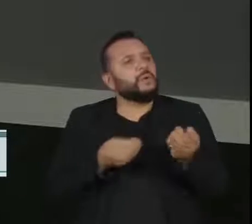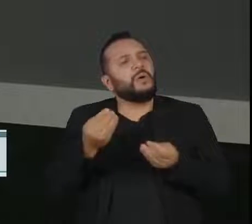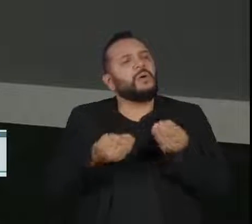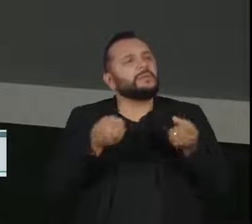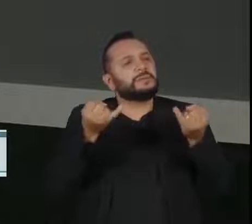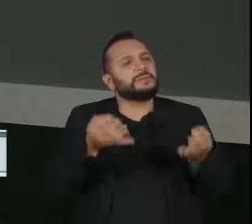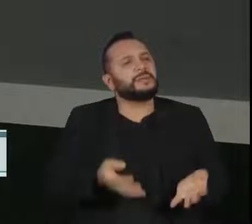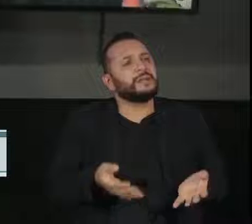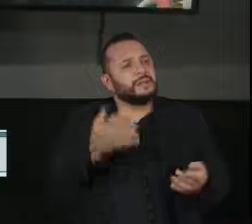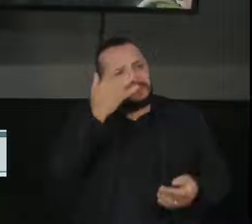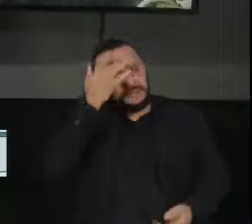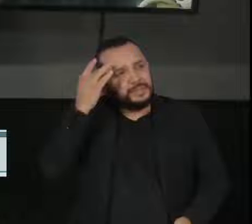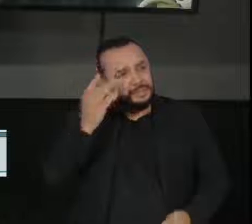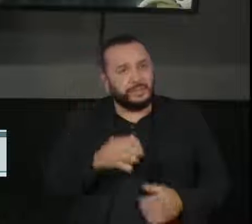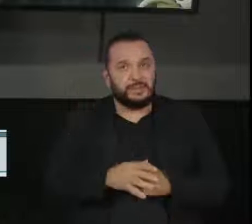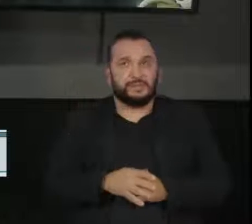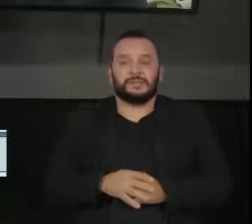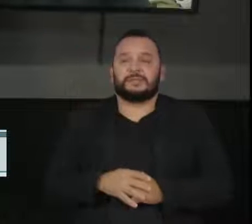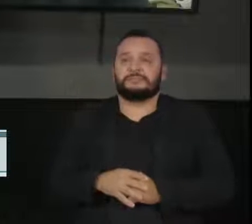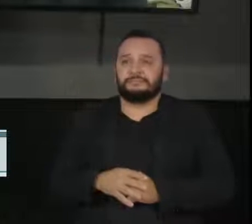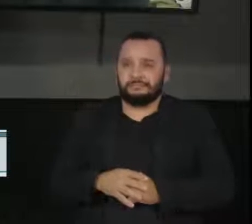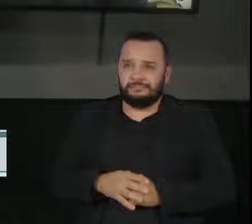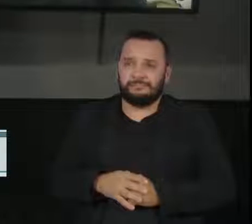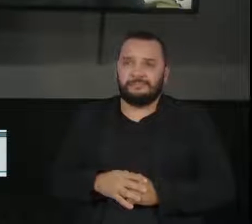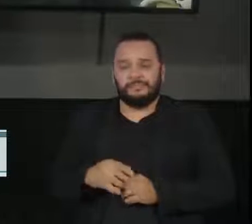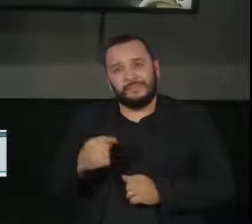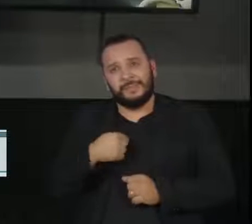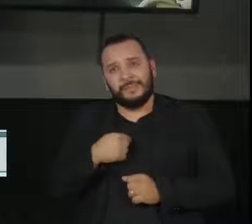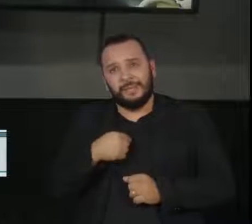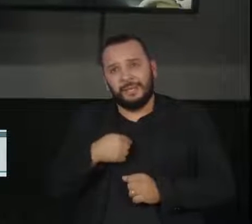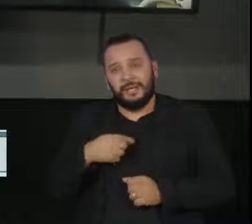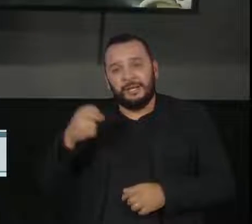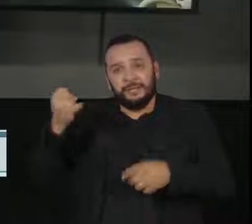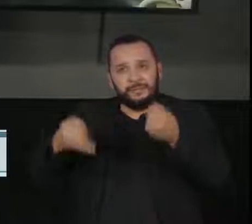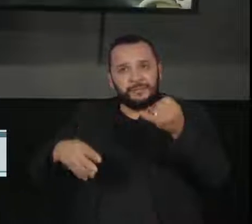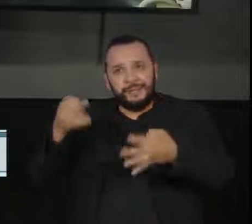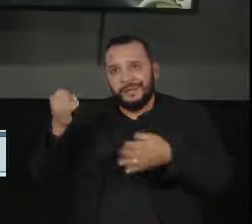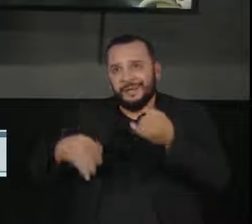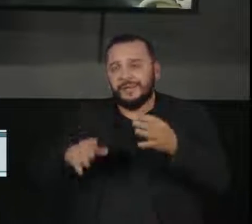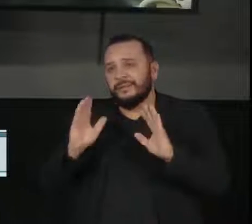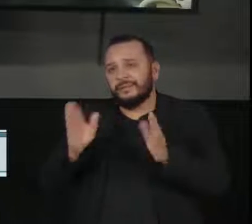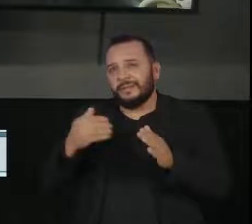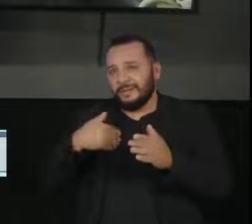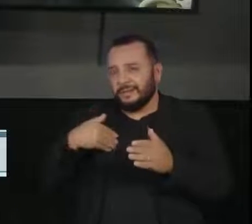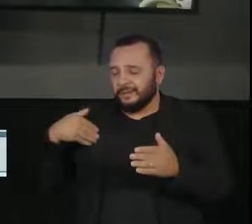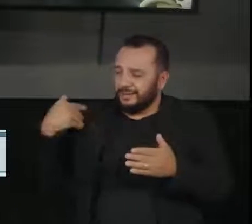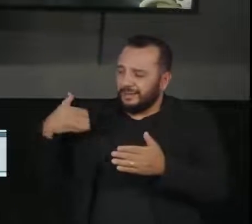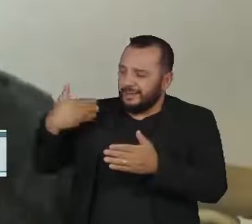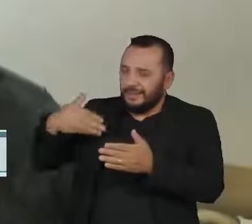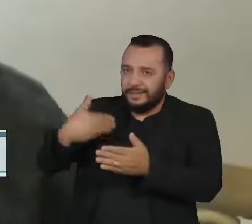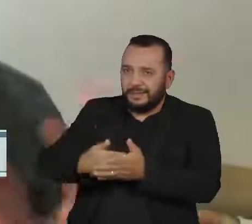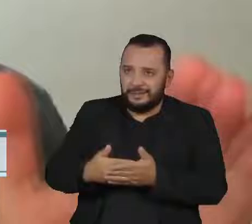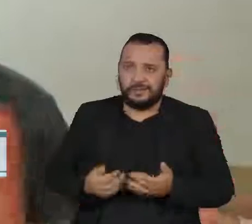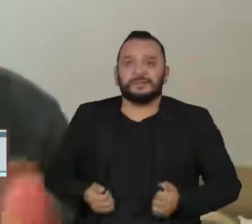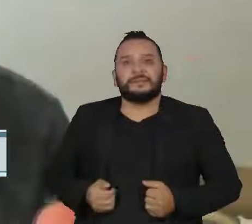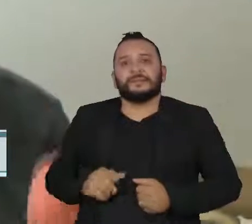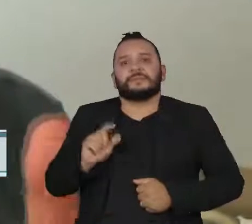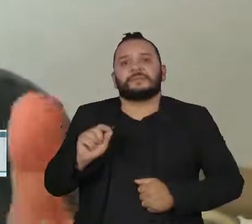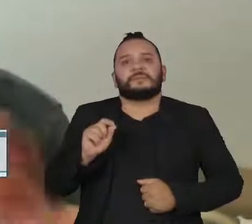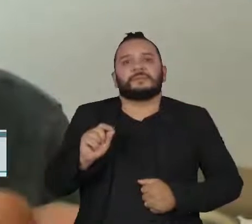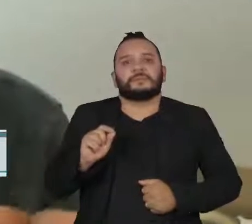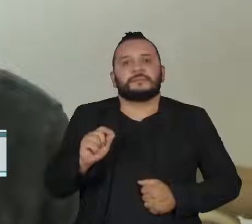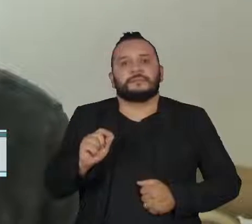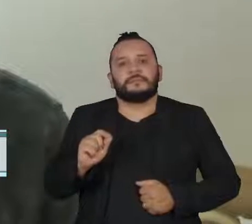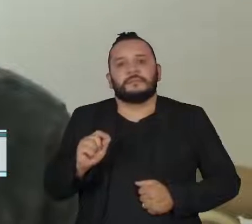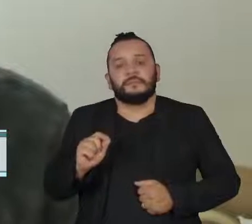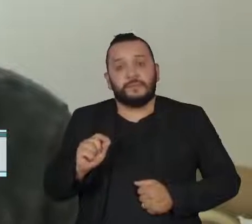esse paciente? A mensagem que nós temos procurado trazer durante todo esse período é exatamente que